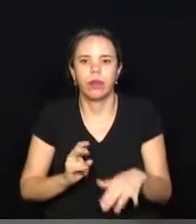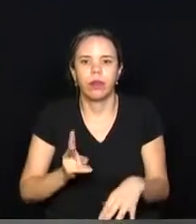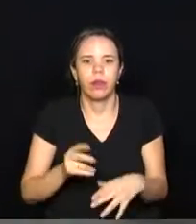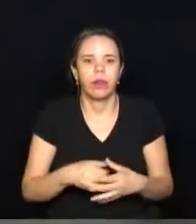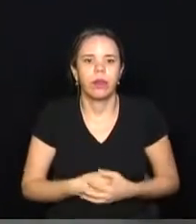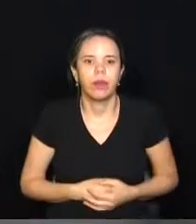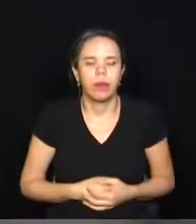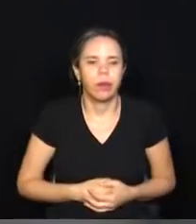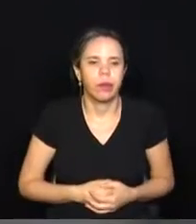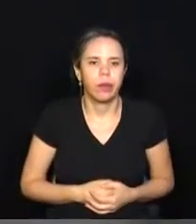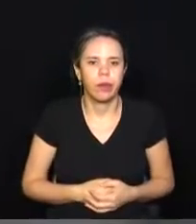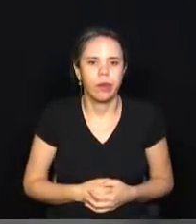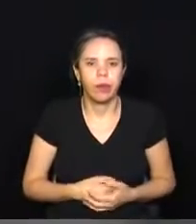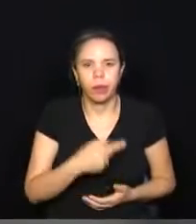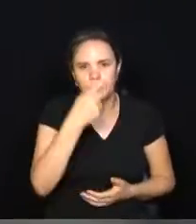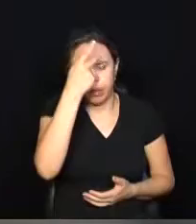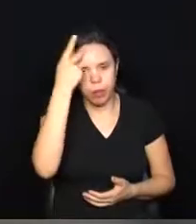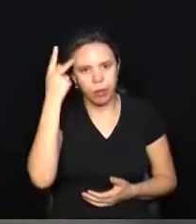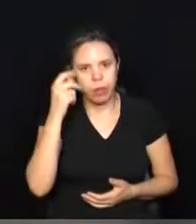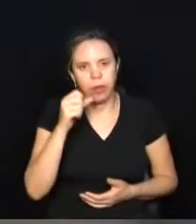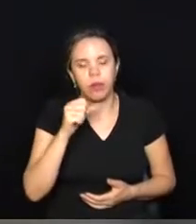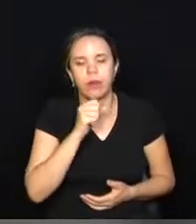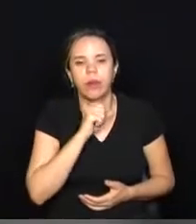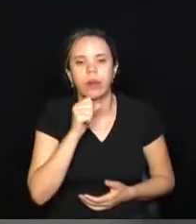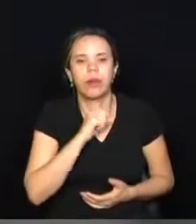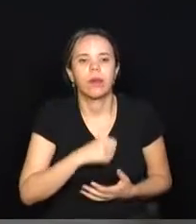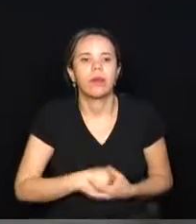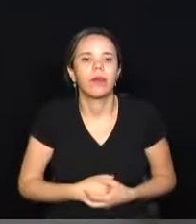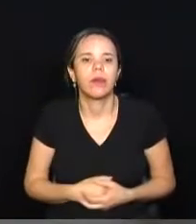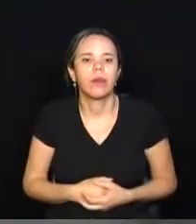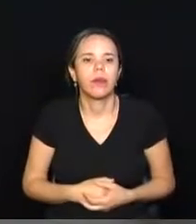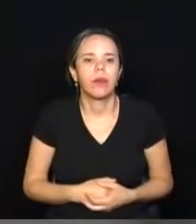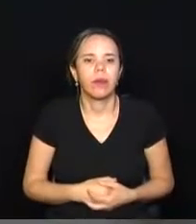Permanência para Idosos.